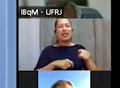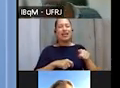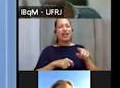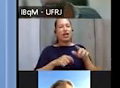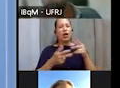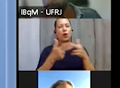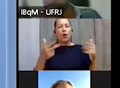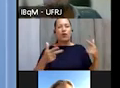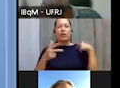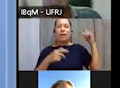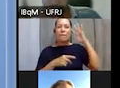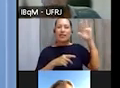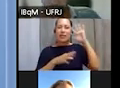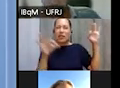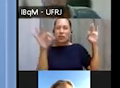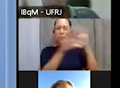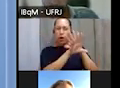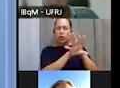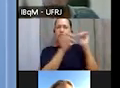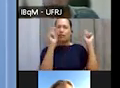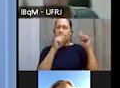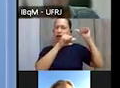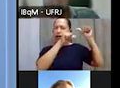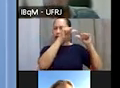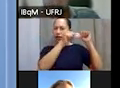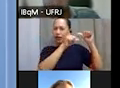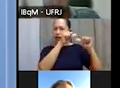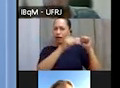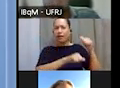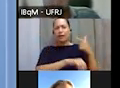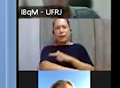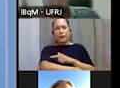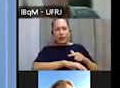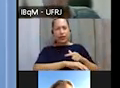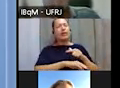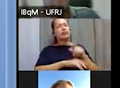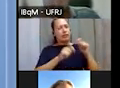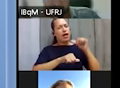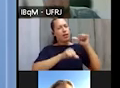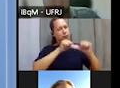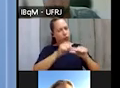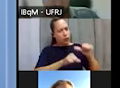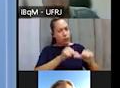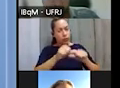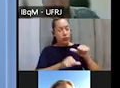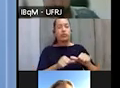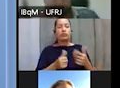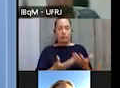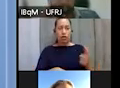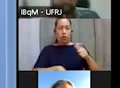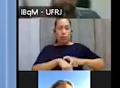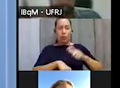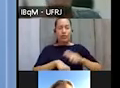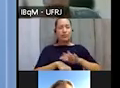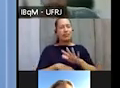de pensar, formas de se comportar para novas situações que, por um momento, elas podem ser muito